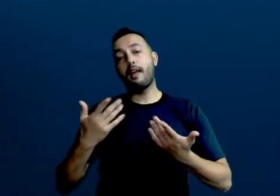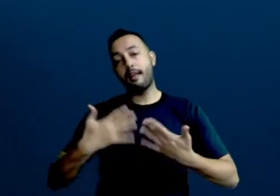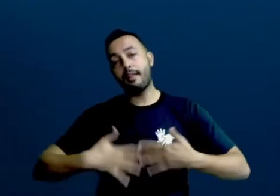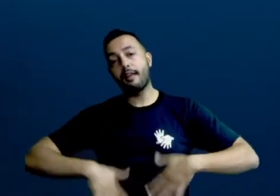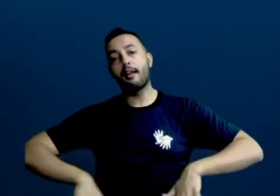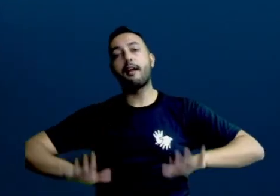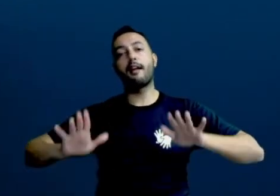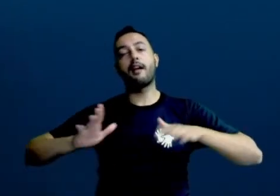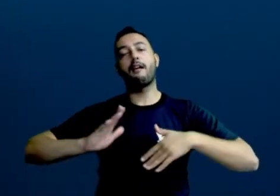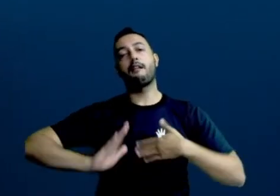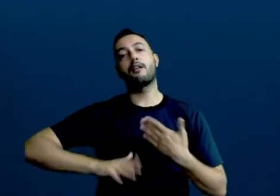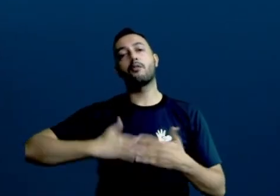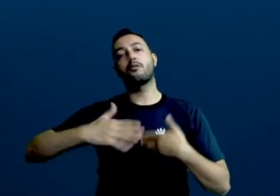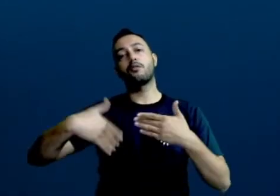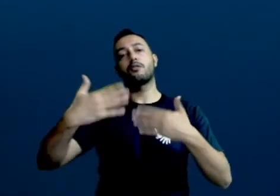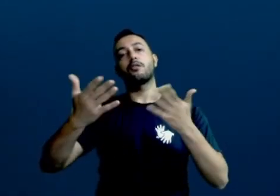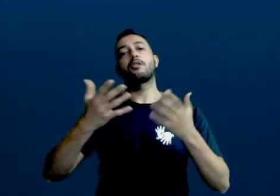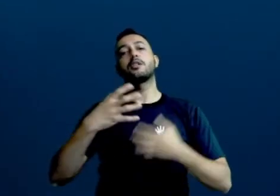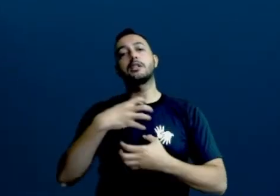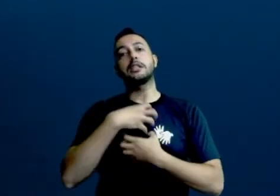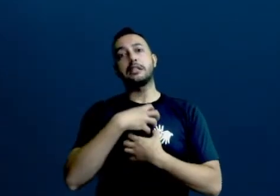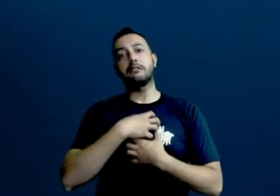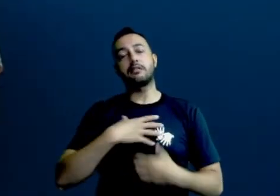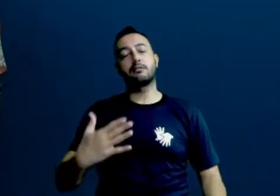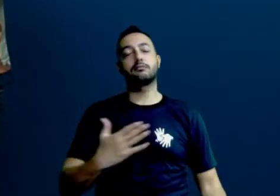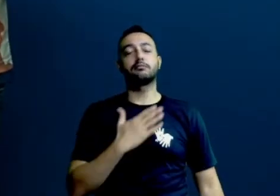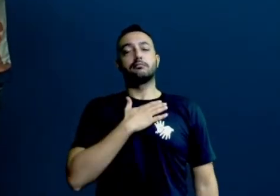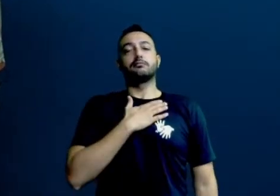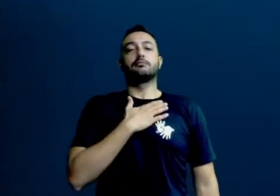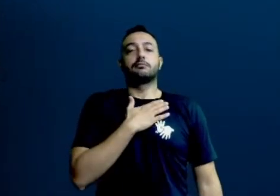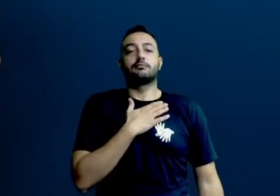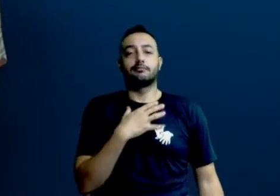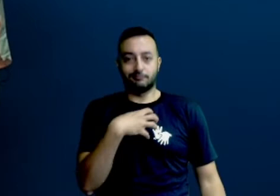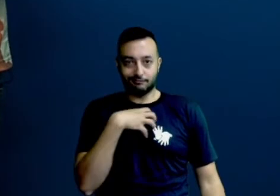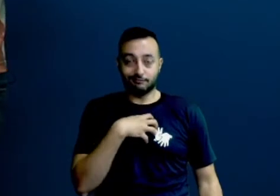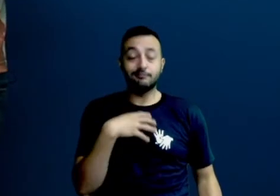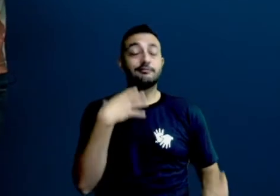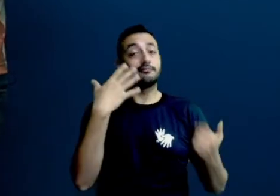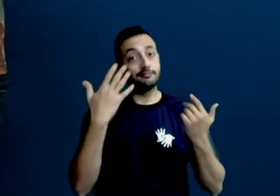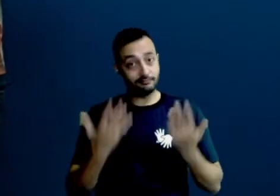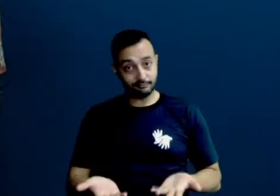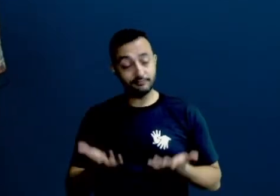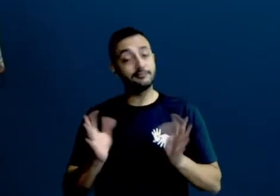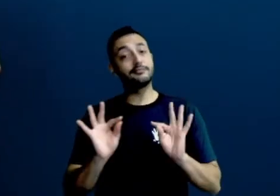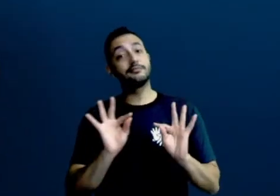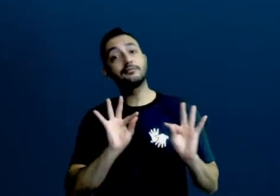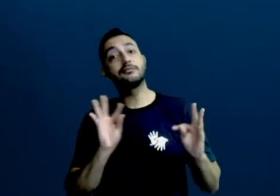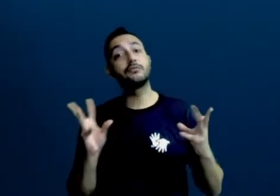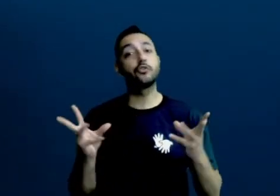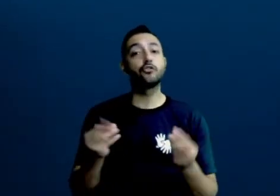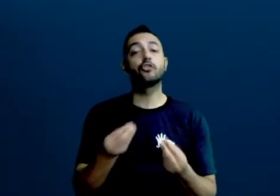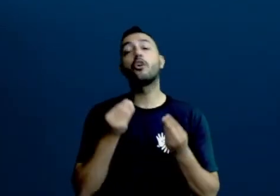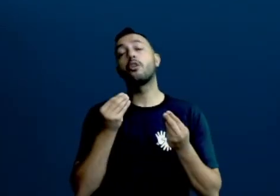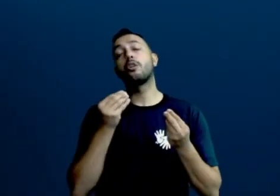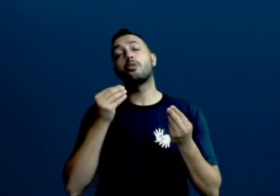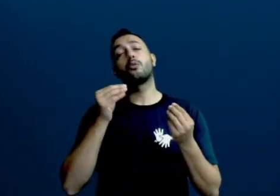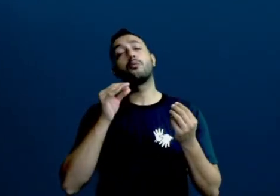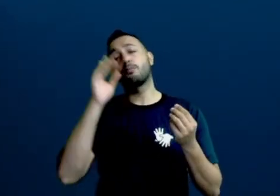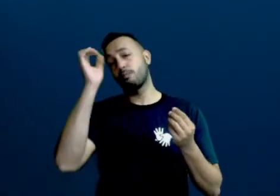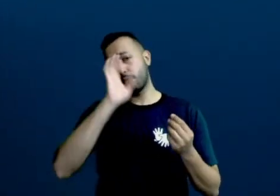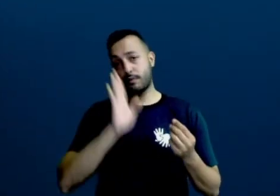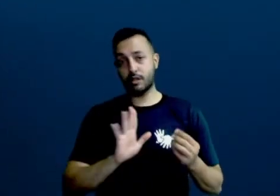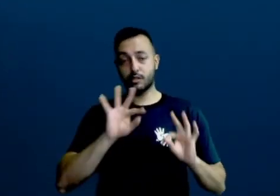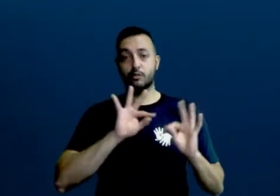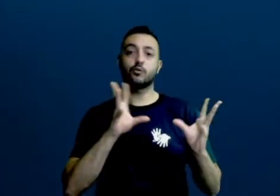desse processo de construção do sentimento de Pátria né portanto o valor da nossa nação todo povo